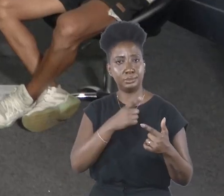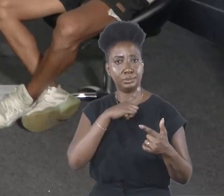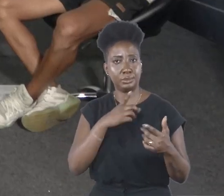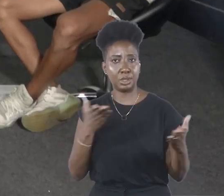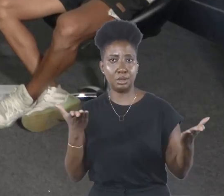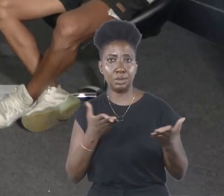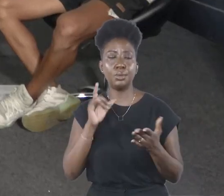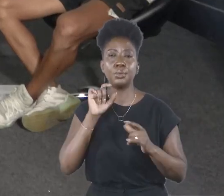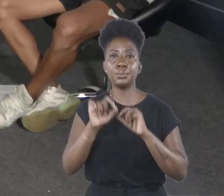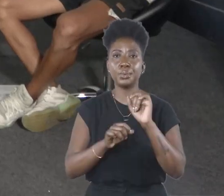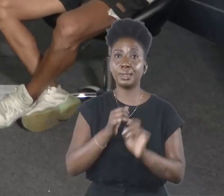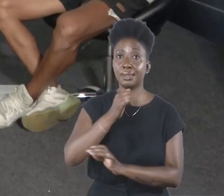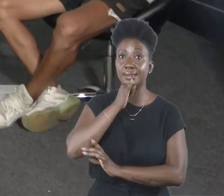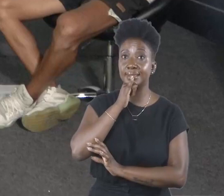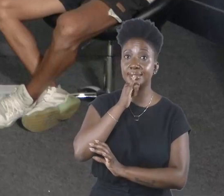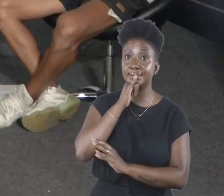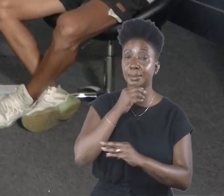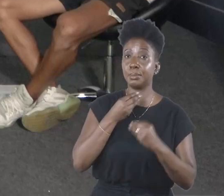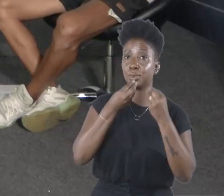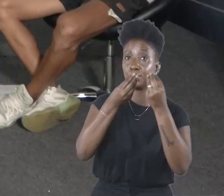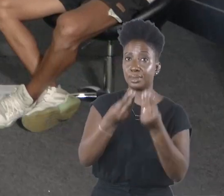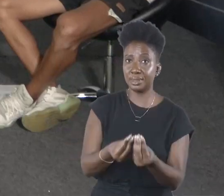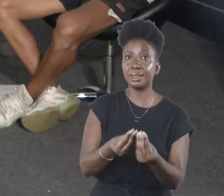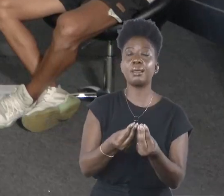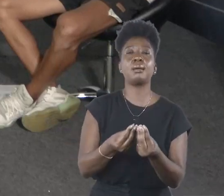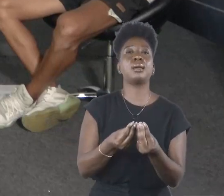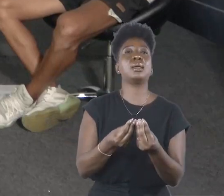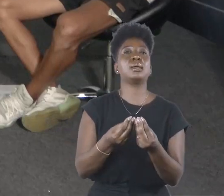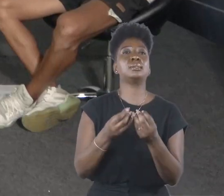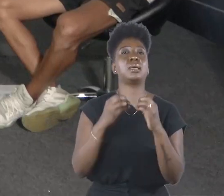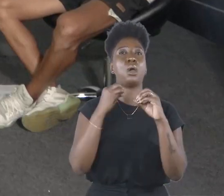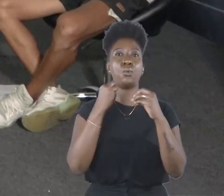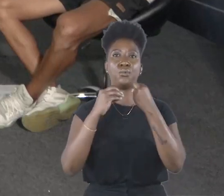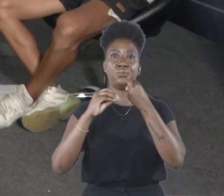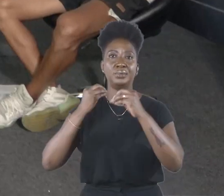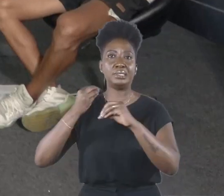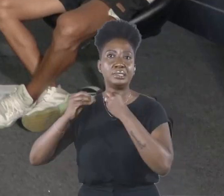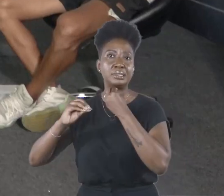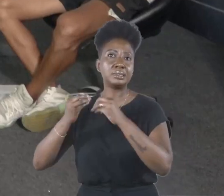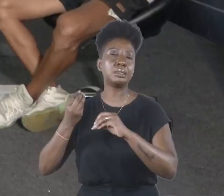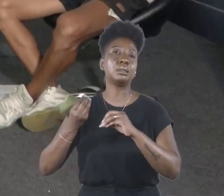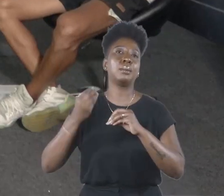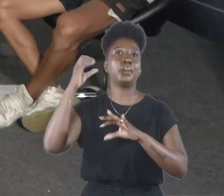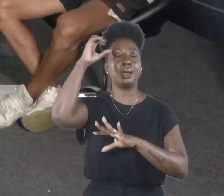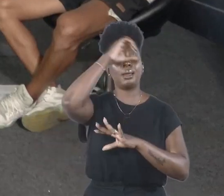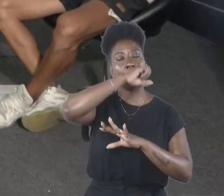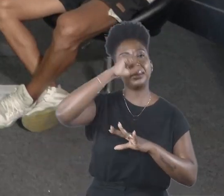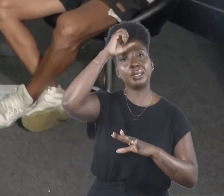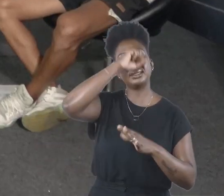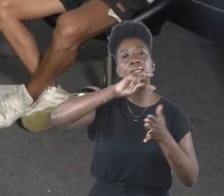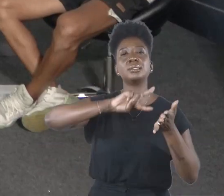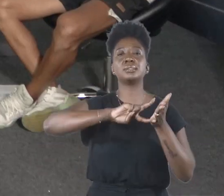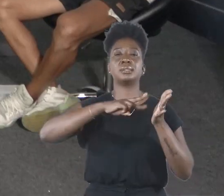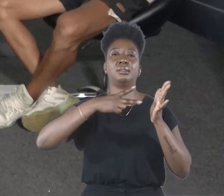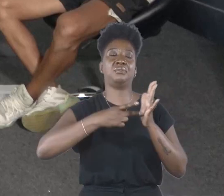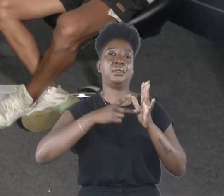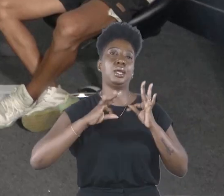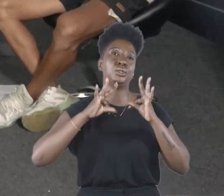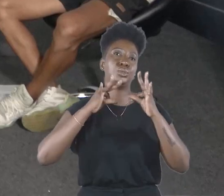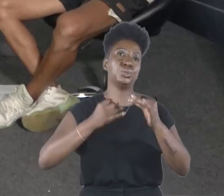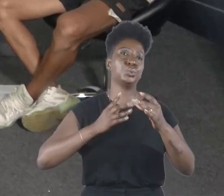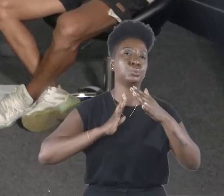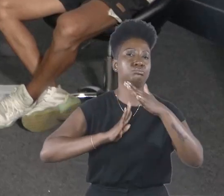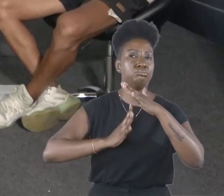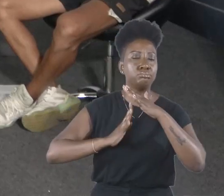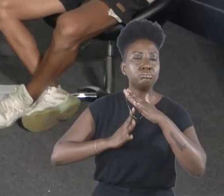o nosso projeto. Nós somos uma instituição autossustentável e isso é extremamente desafiador no Brasil, acho que em qualquer lugar, mas no